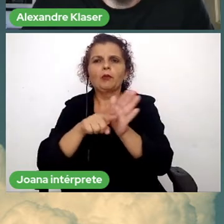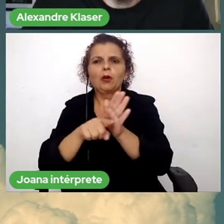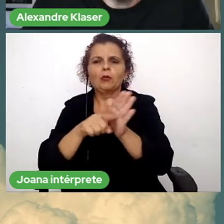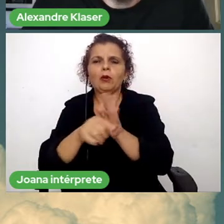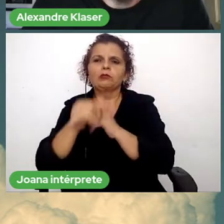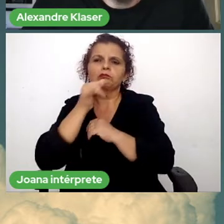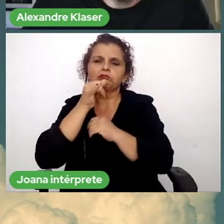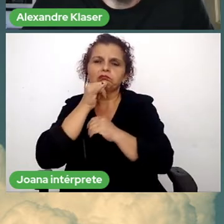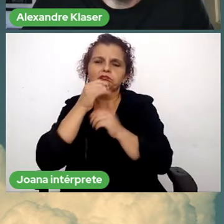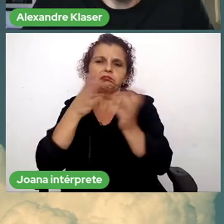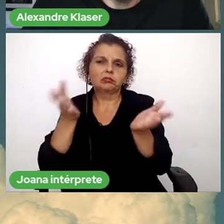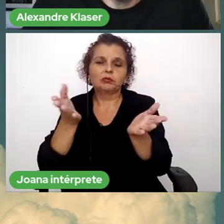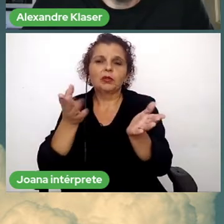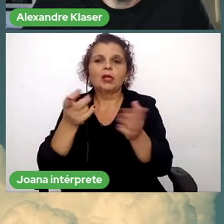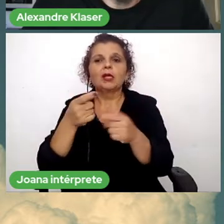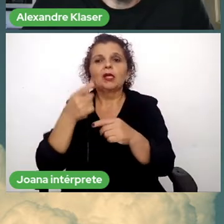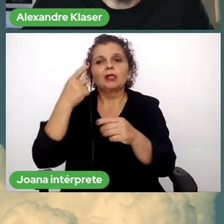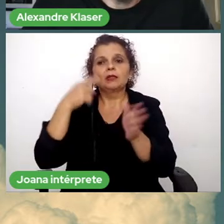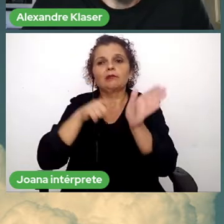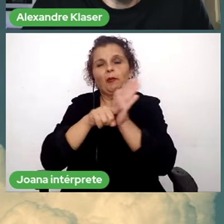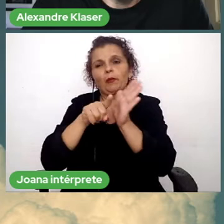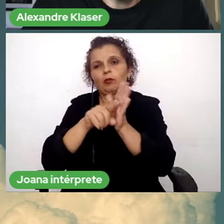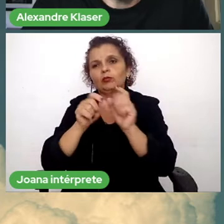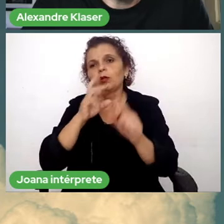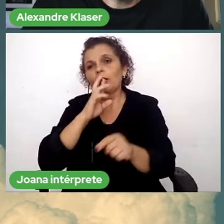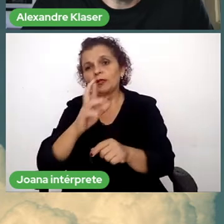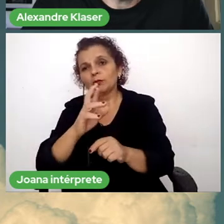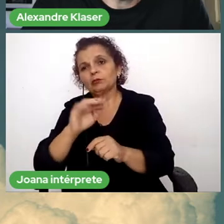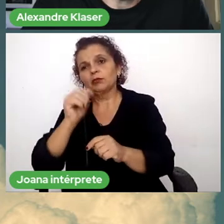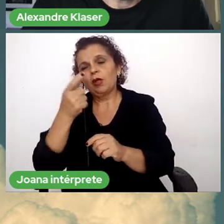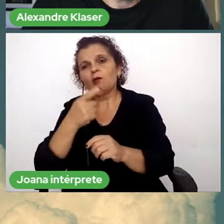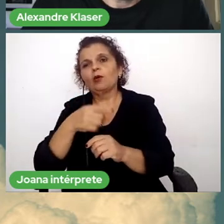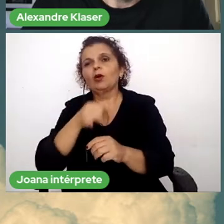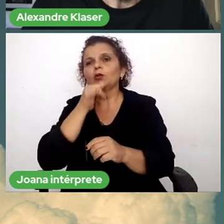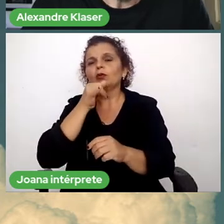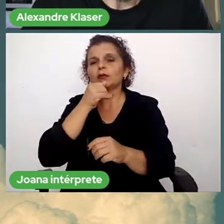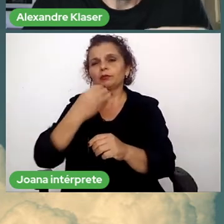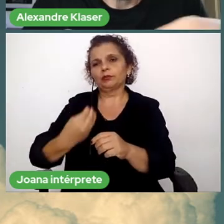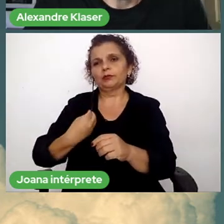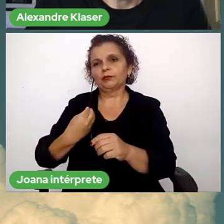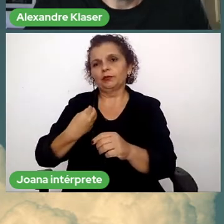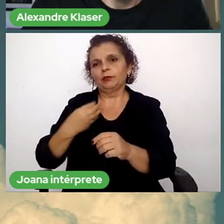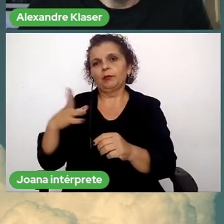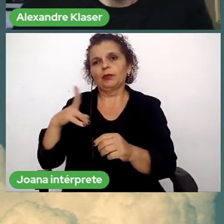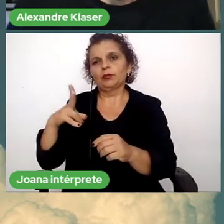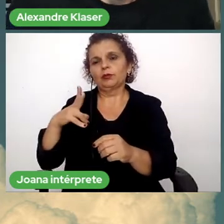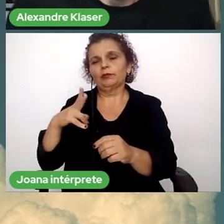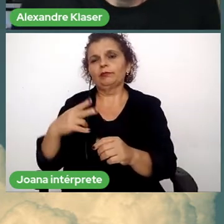exemplos de situações que eu vivi, rapidamente.